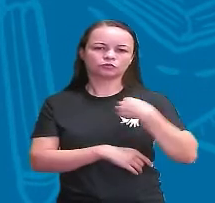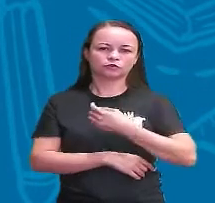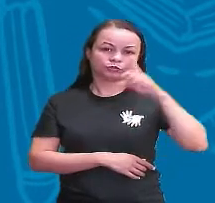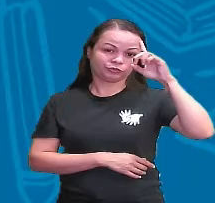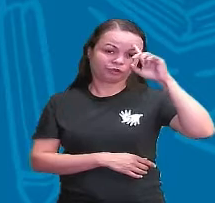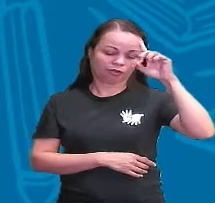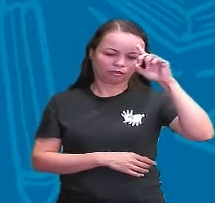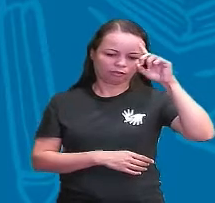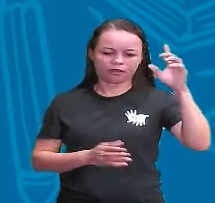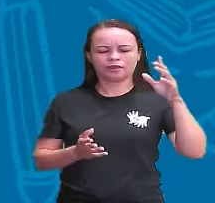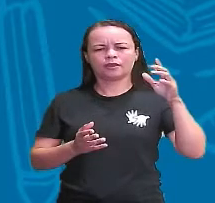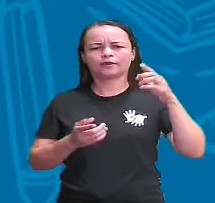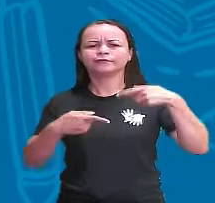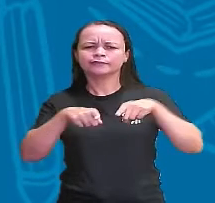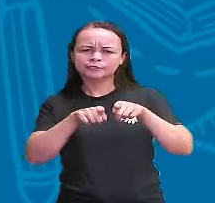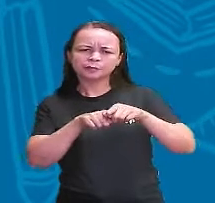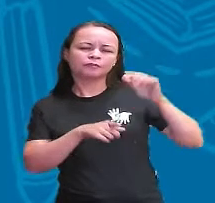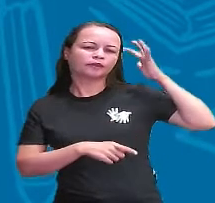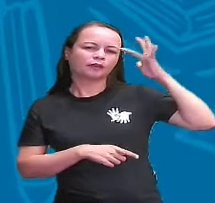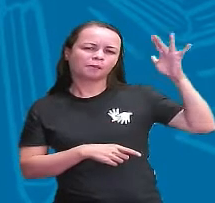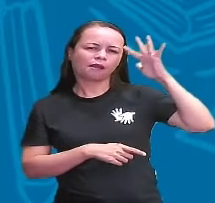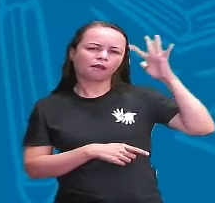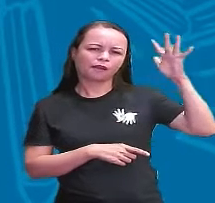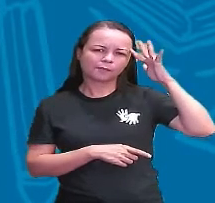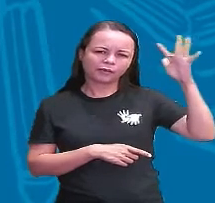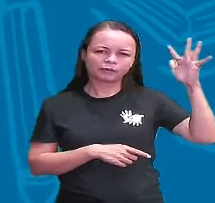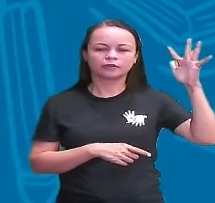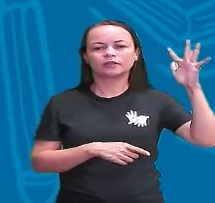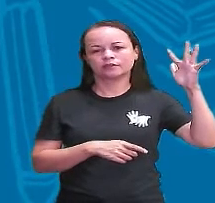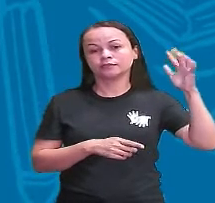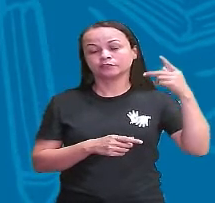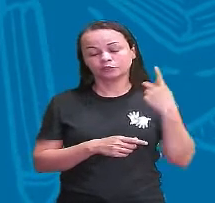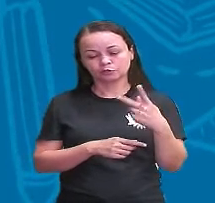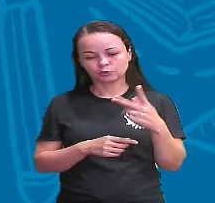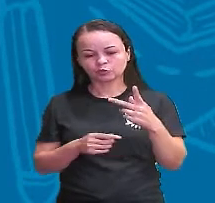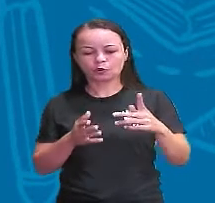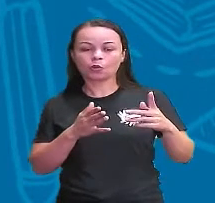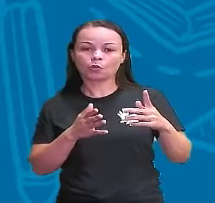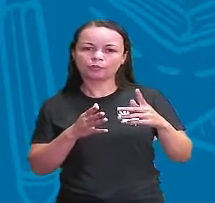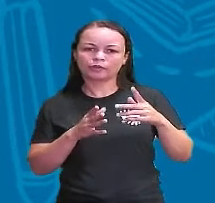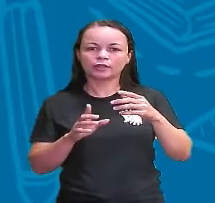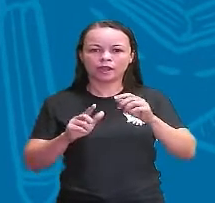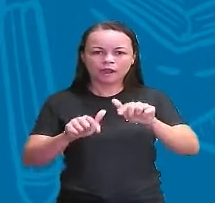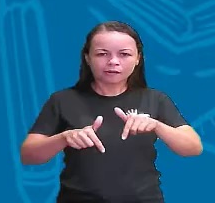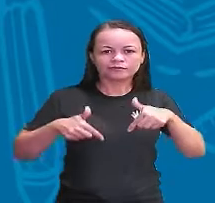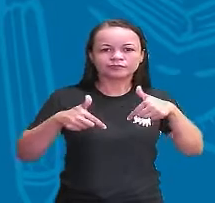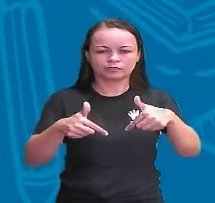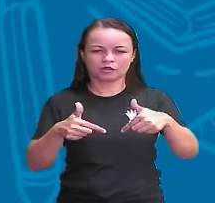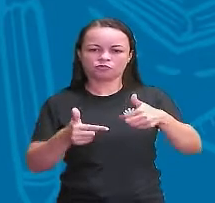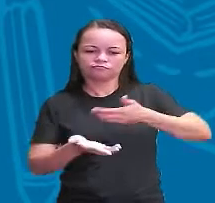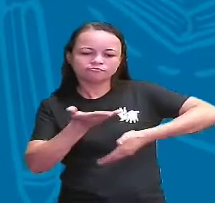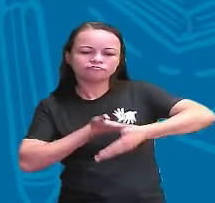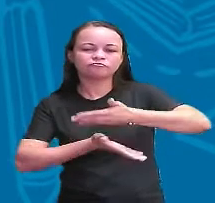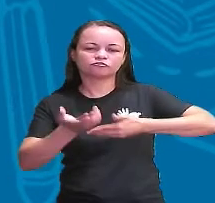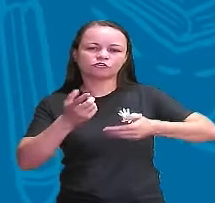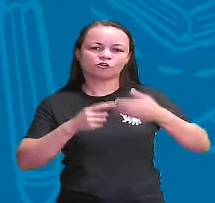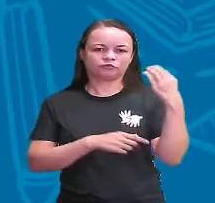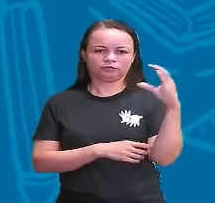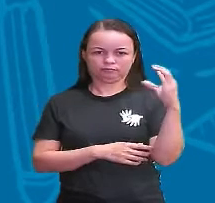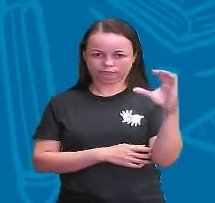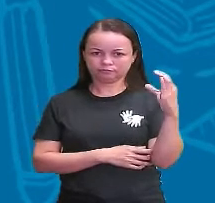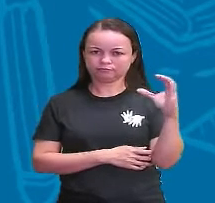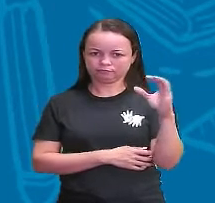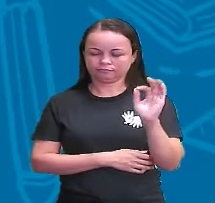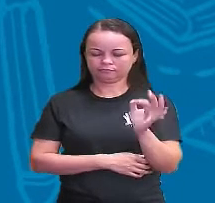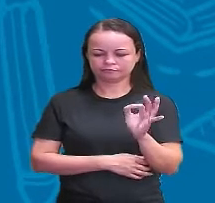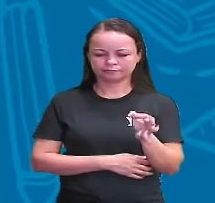seremos capazes de refletir sobre as ações que envolvem a ciência, tá certo? Todas essas questões aqui vão